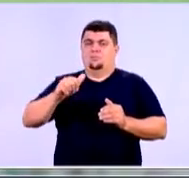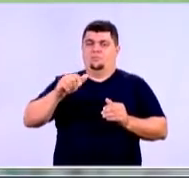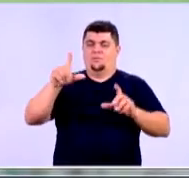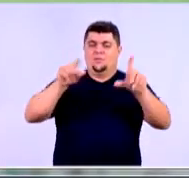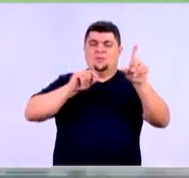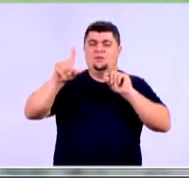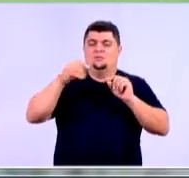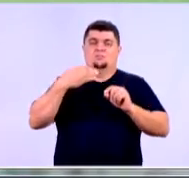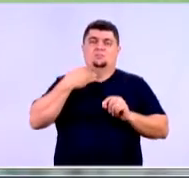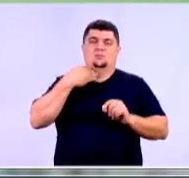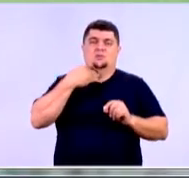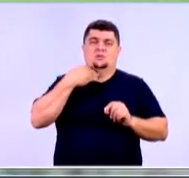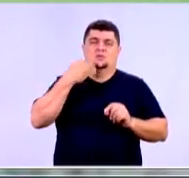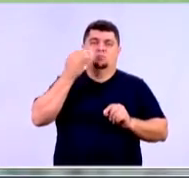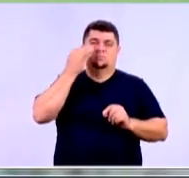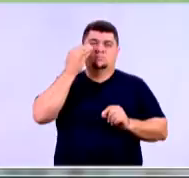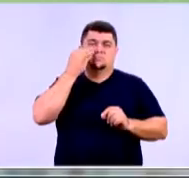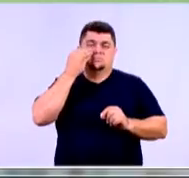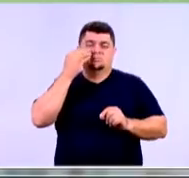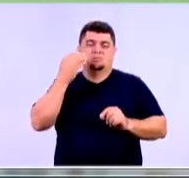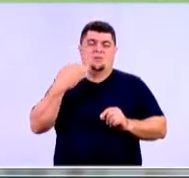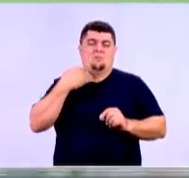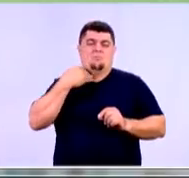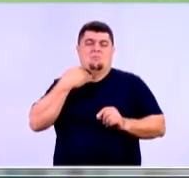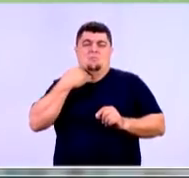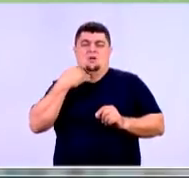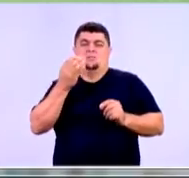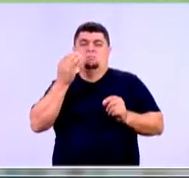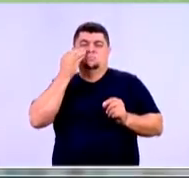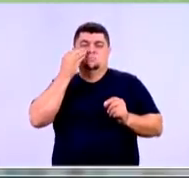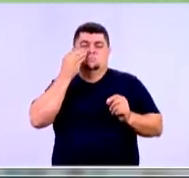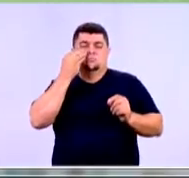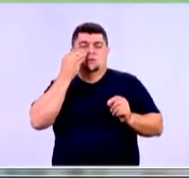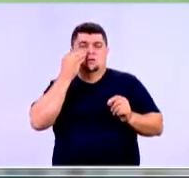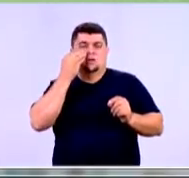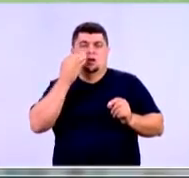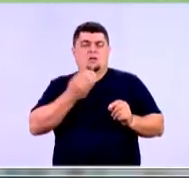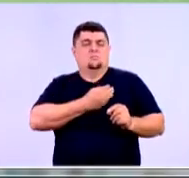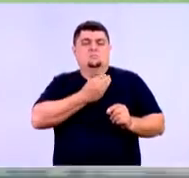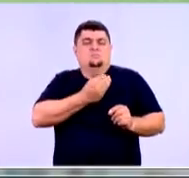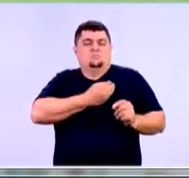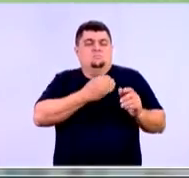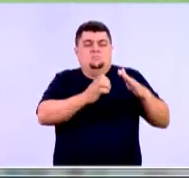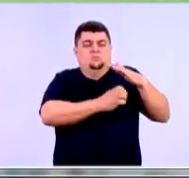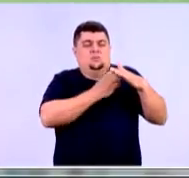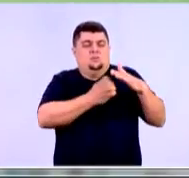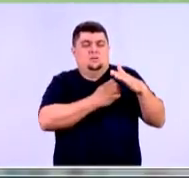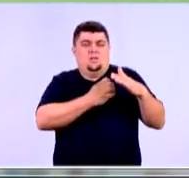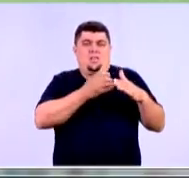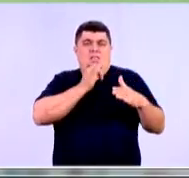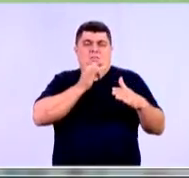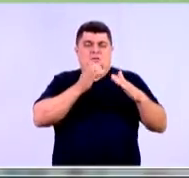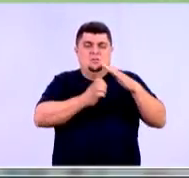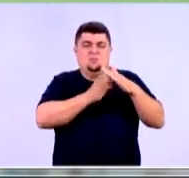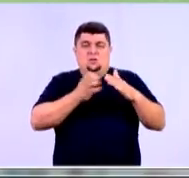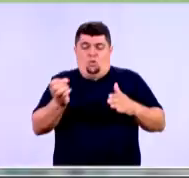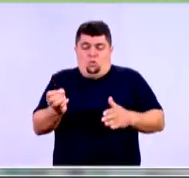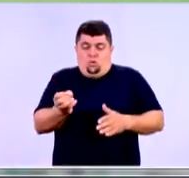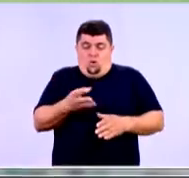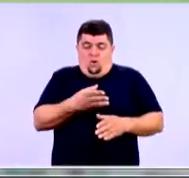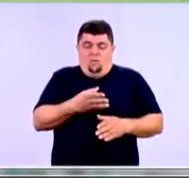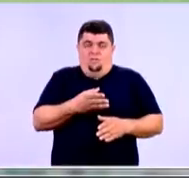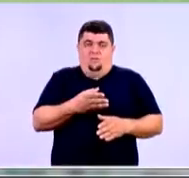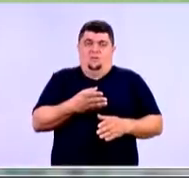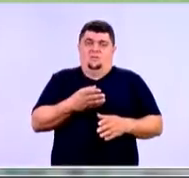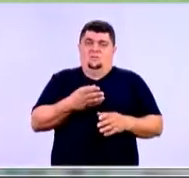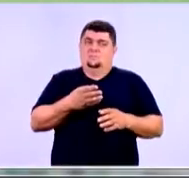tentar identificar o tempo de vida quando a gente fala da empresa. As empresas muito jovens tendem a ser